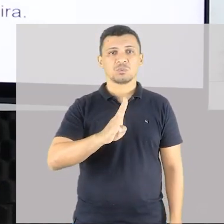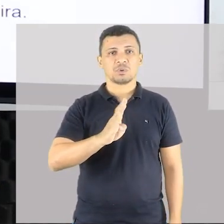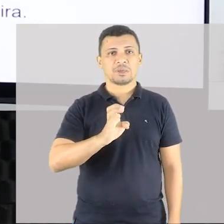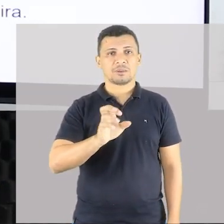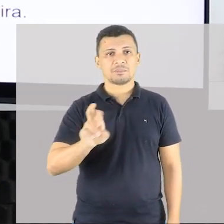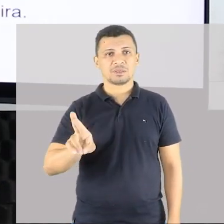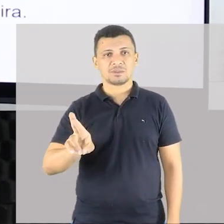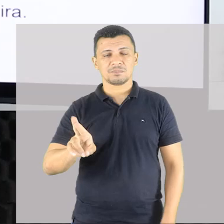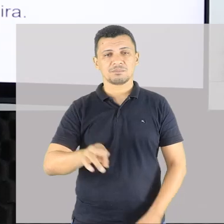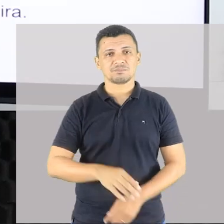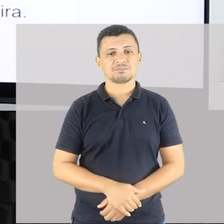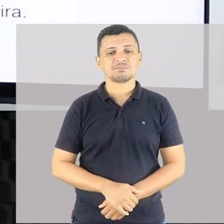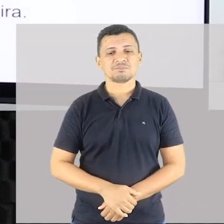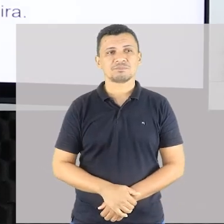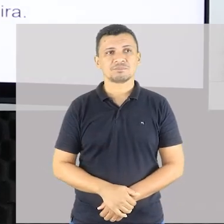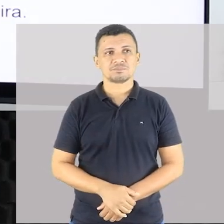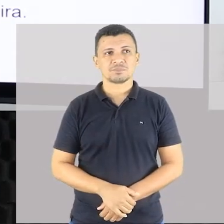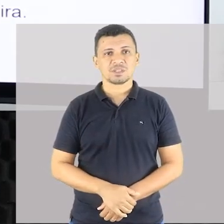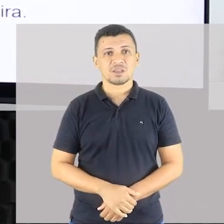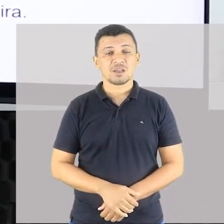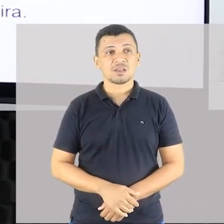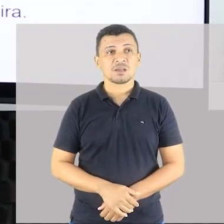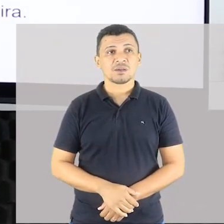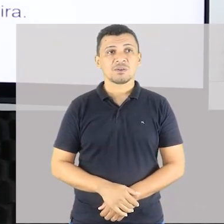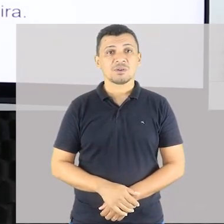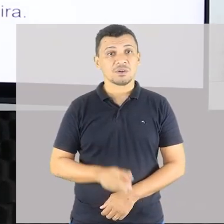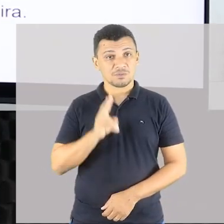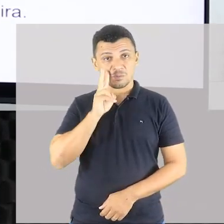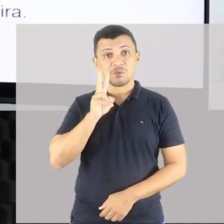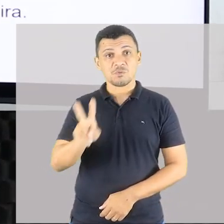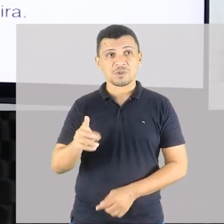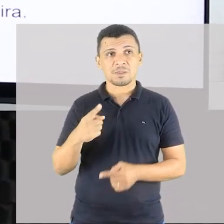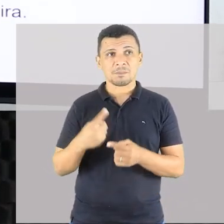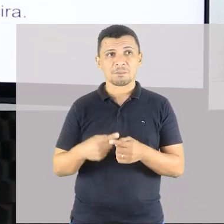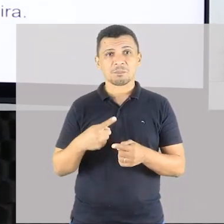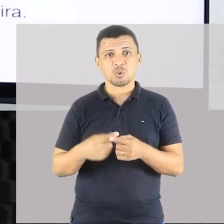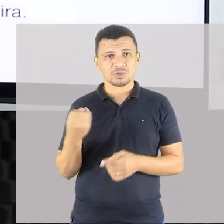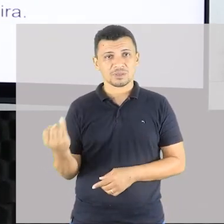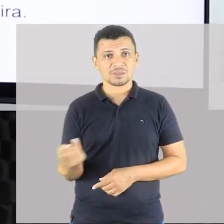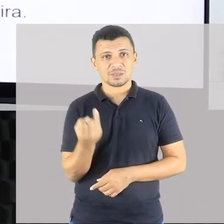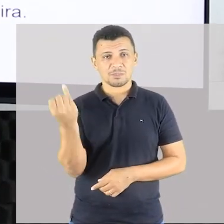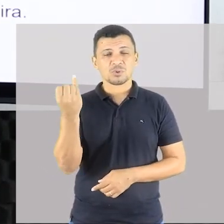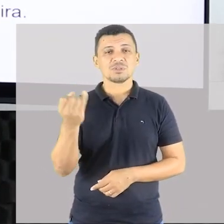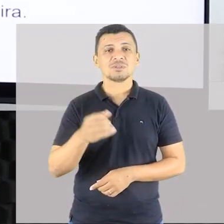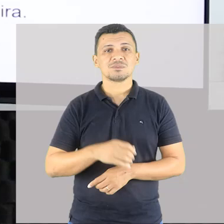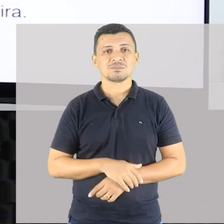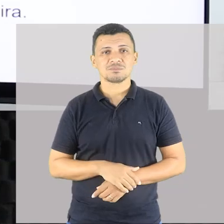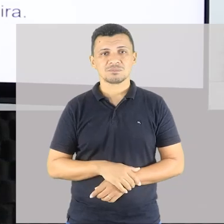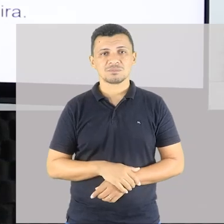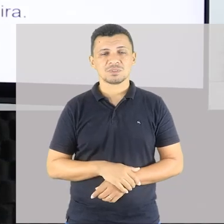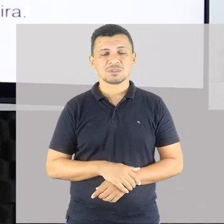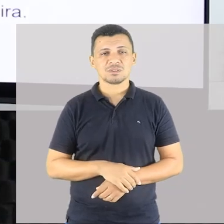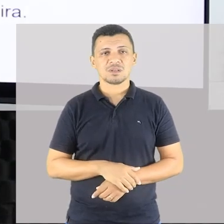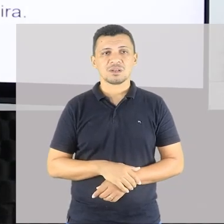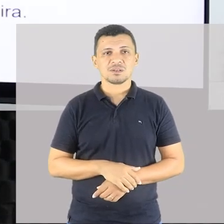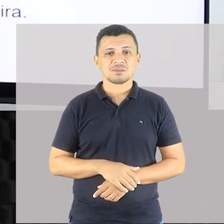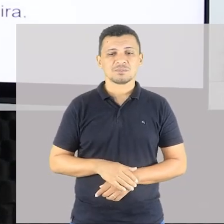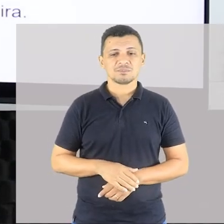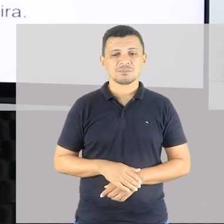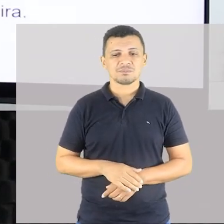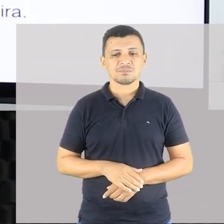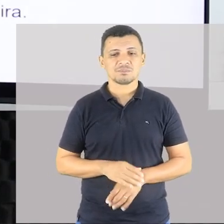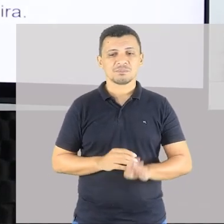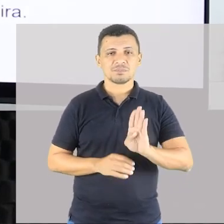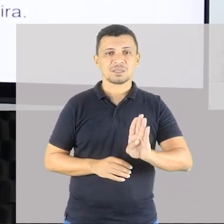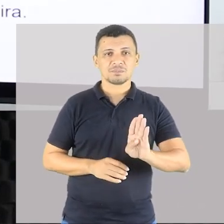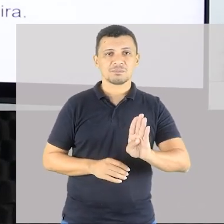Isso é o fluxo. Vamos já ver para que ele serve. Então, ó, valor do campo, valor da área,